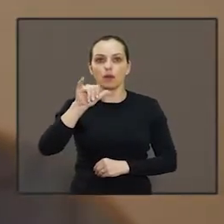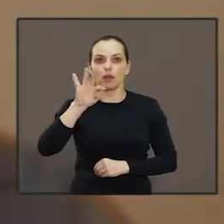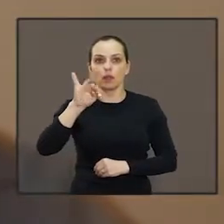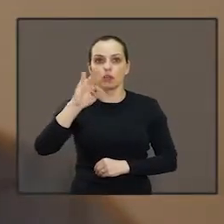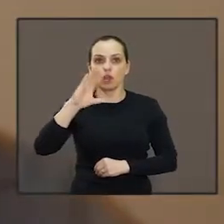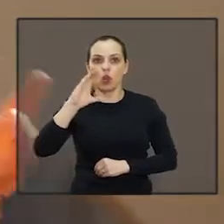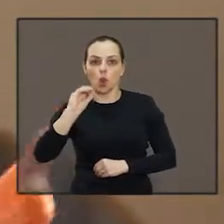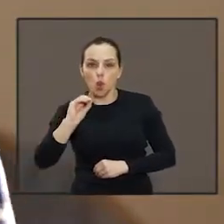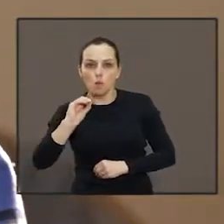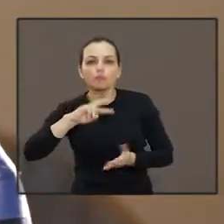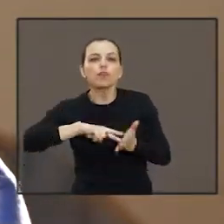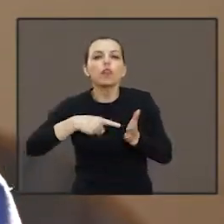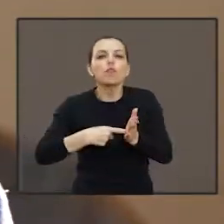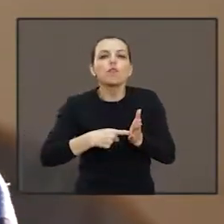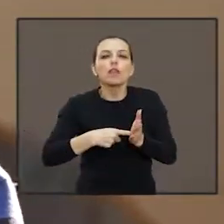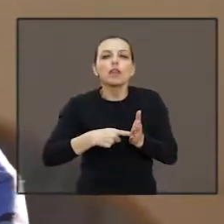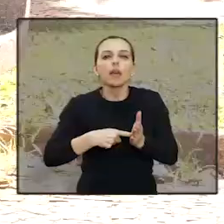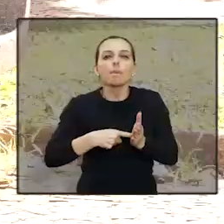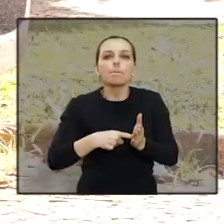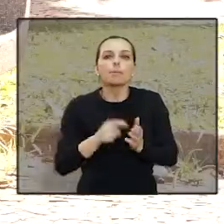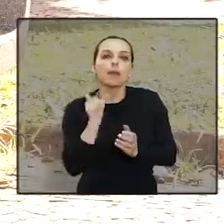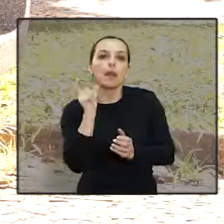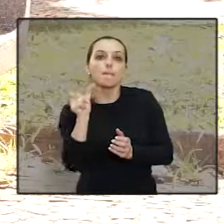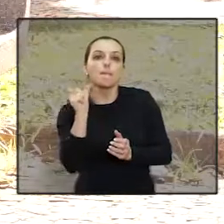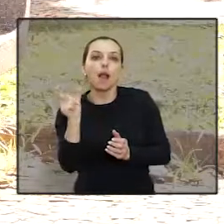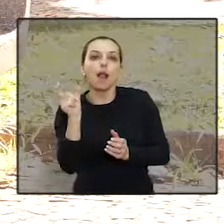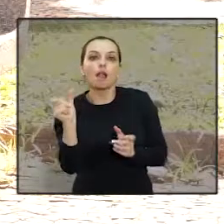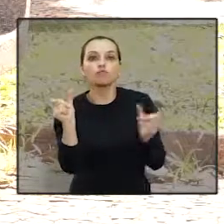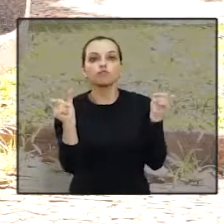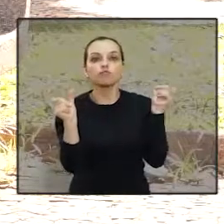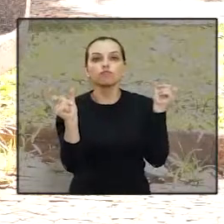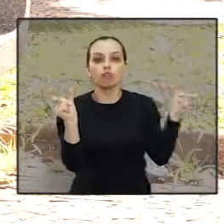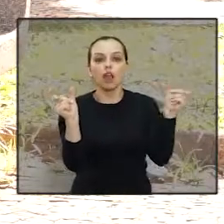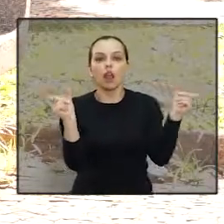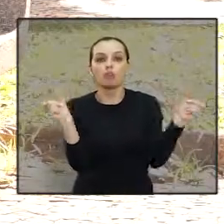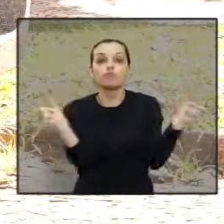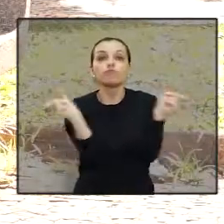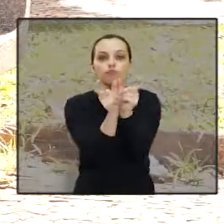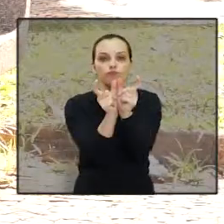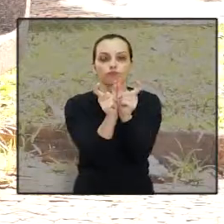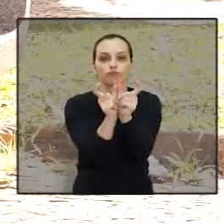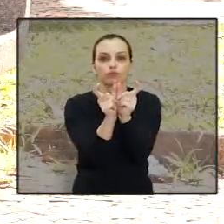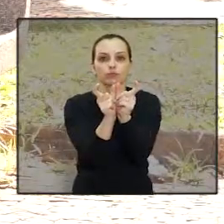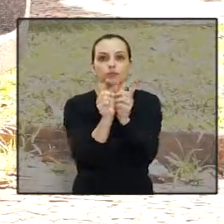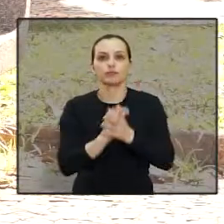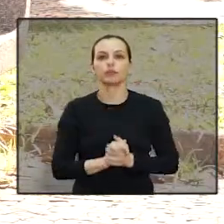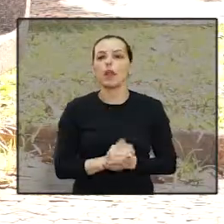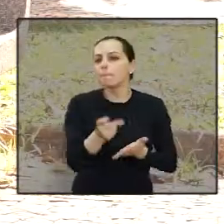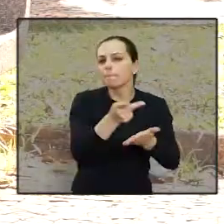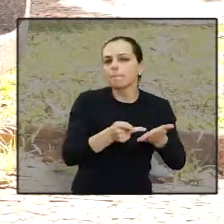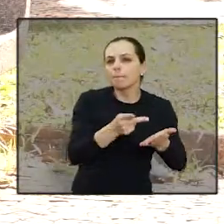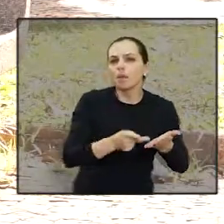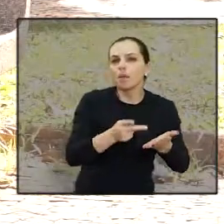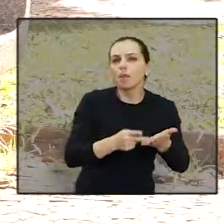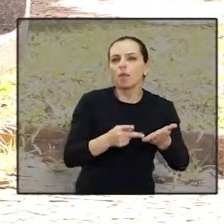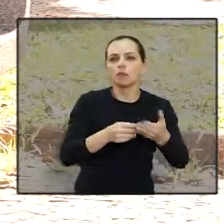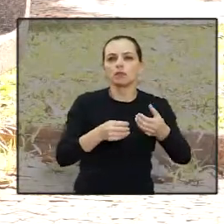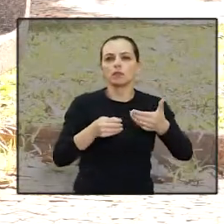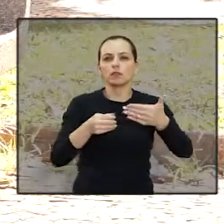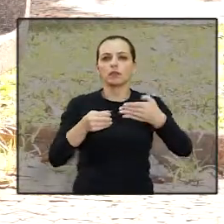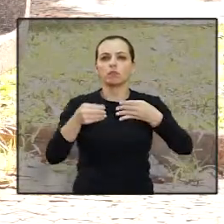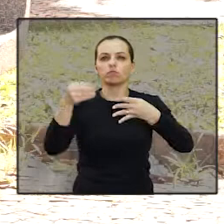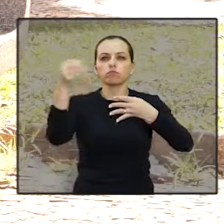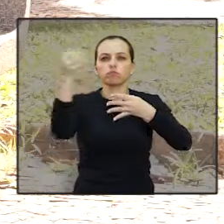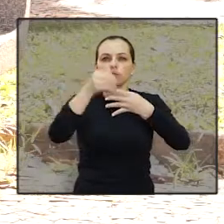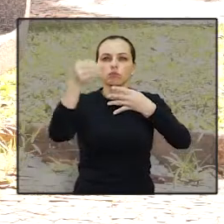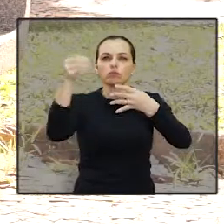junção do caipira e o político. Então são dois momentos que essa poesia, que a rima entra com força na minha